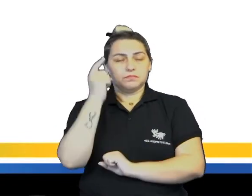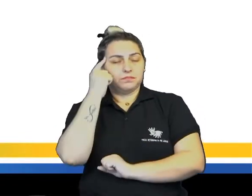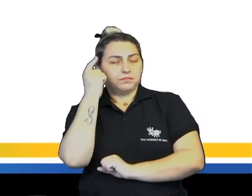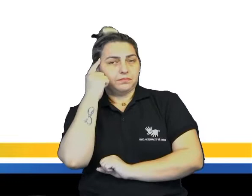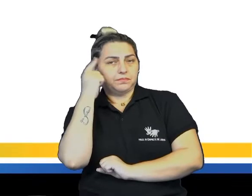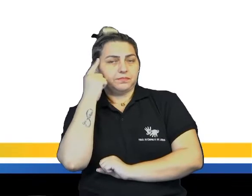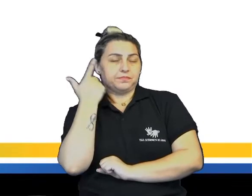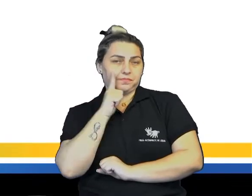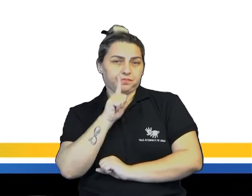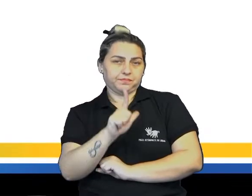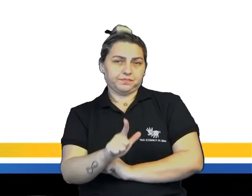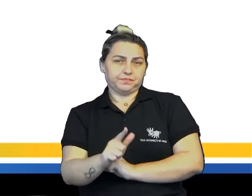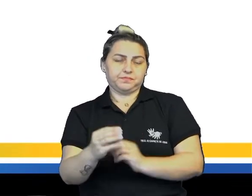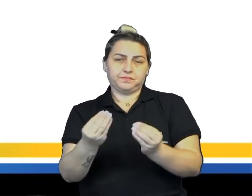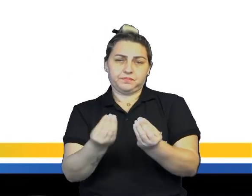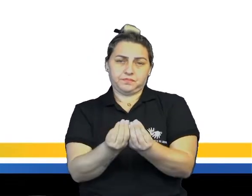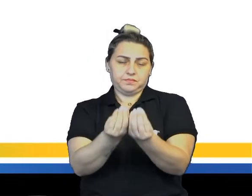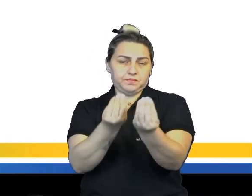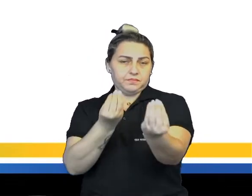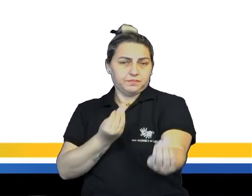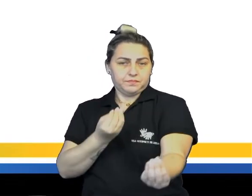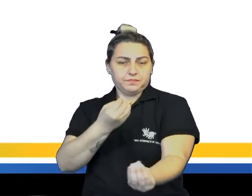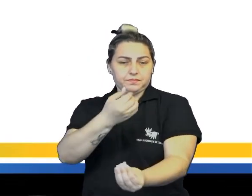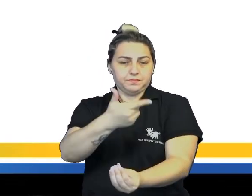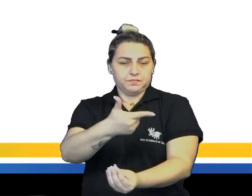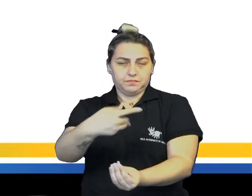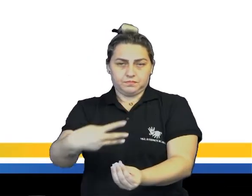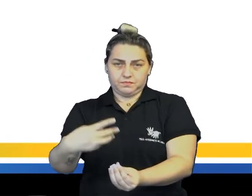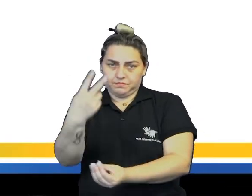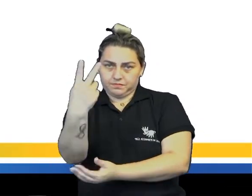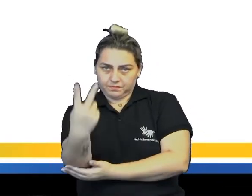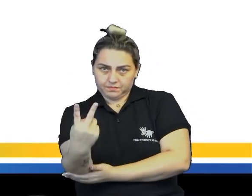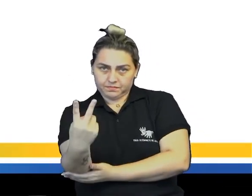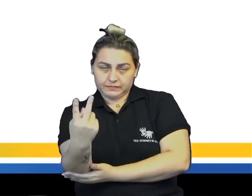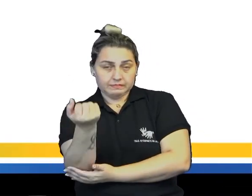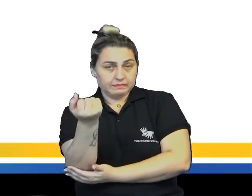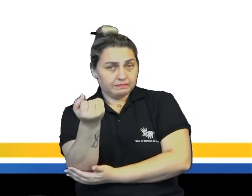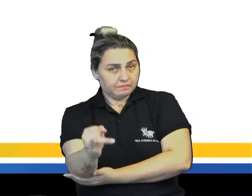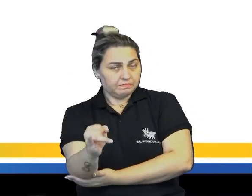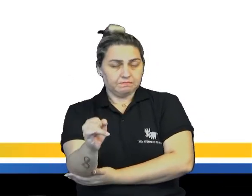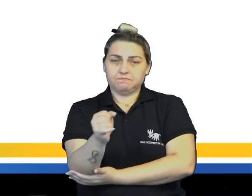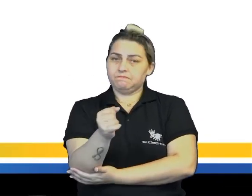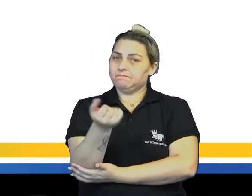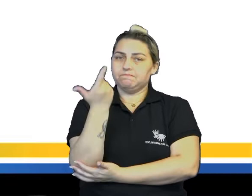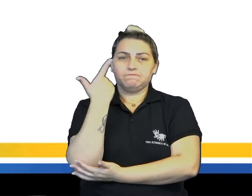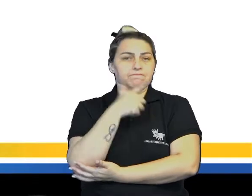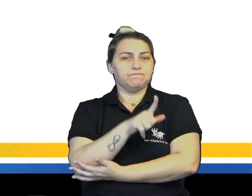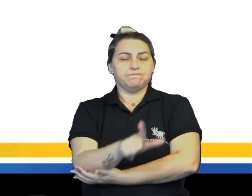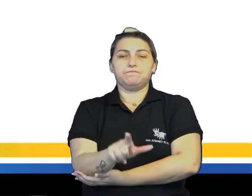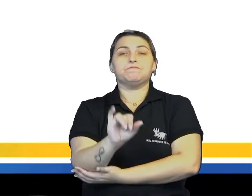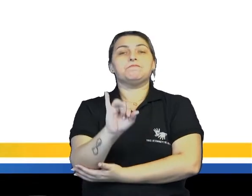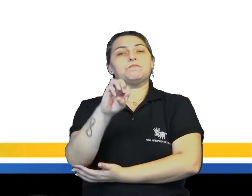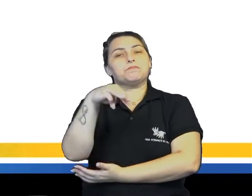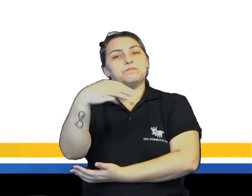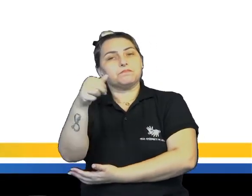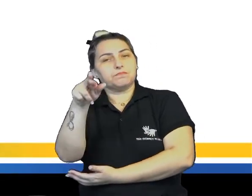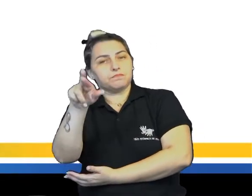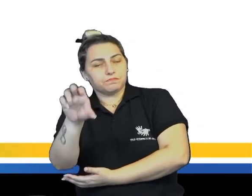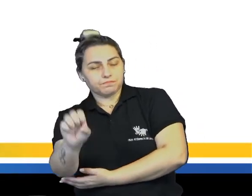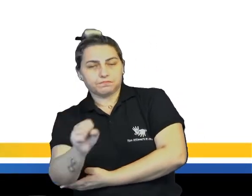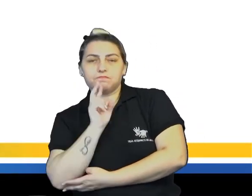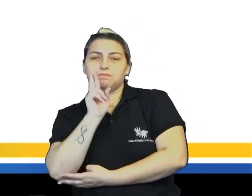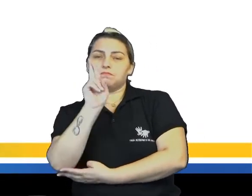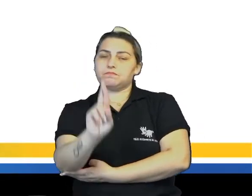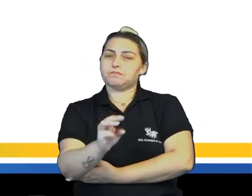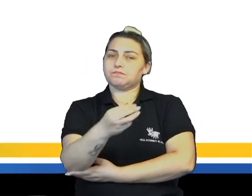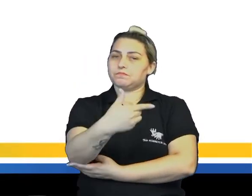será que eu consigo dividir 23 para 2? Se não, ele vai ser ímpar. E a resposta